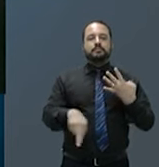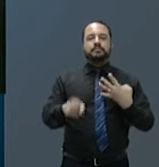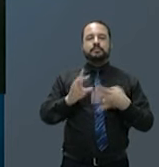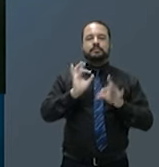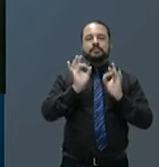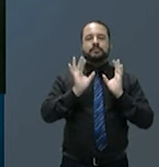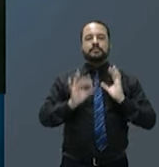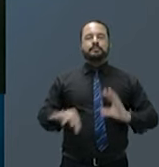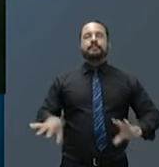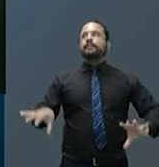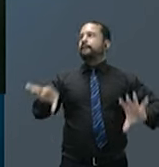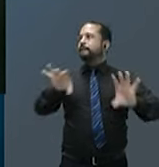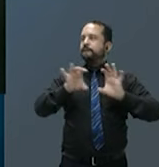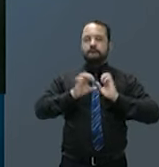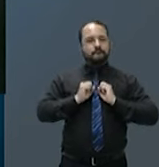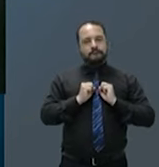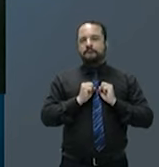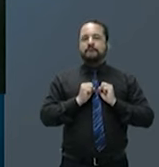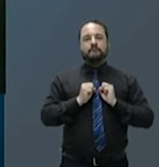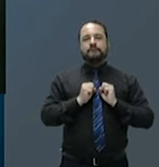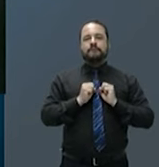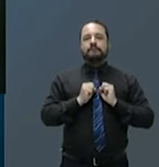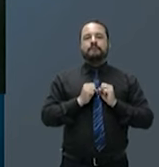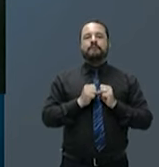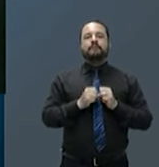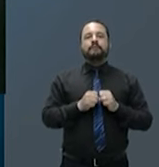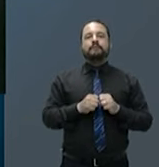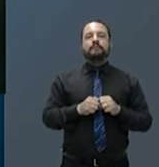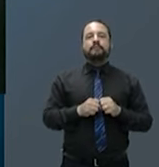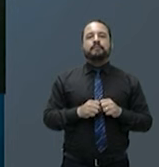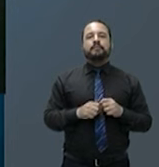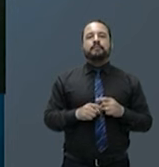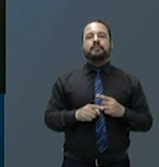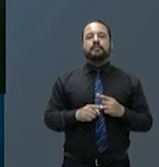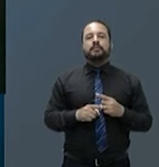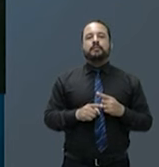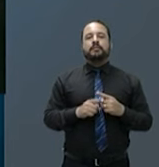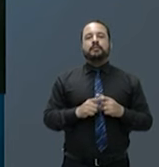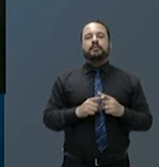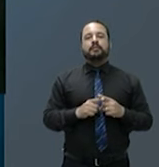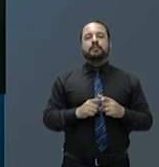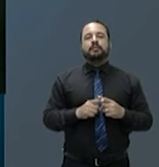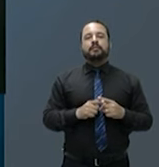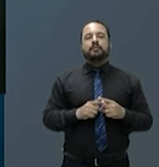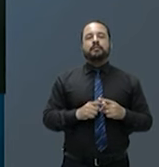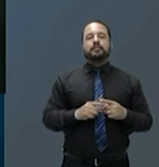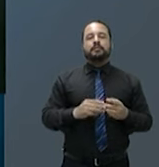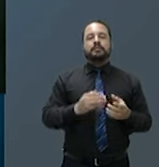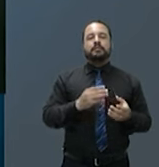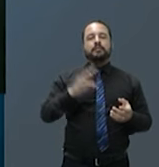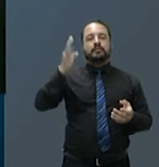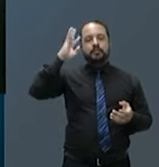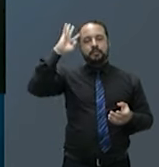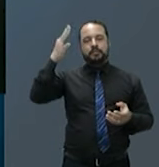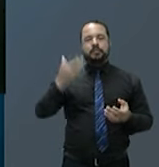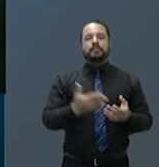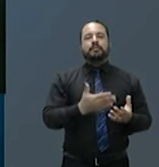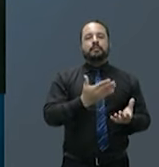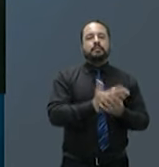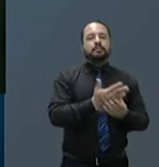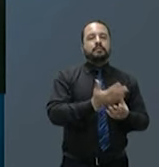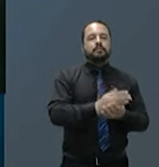provimento. Senhora Presidente, com a adaptação da tese em cada um dos demais casos, também me refiro